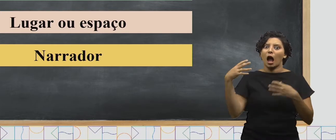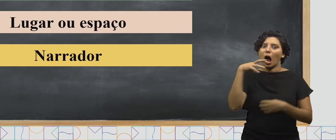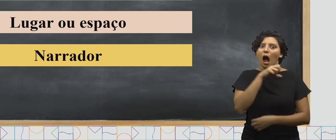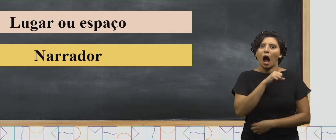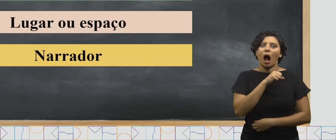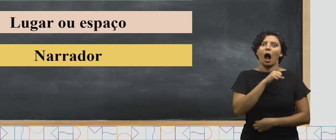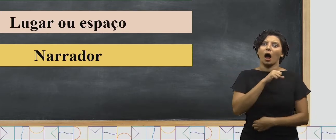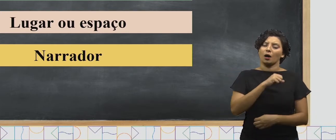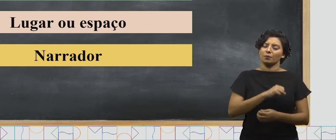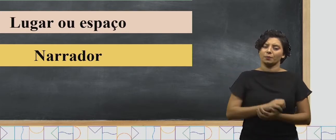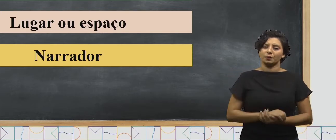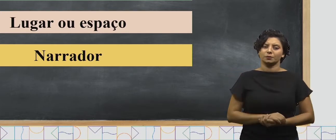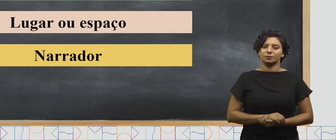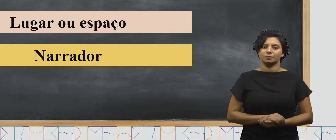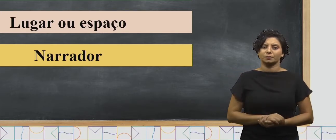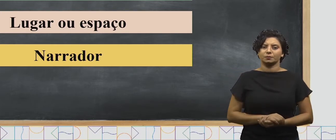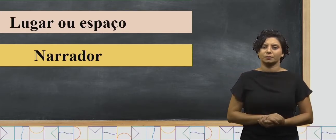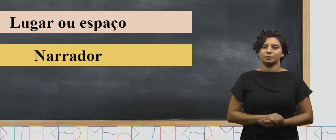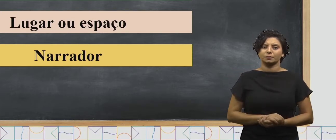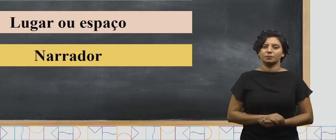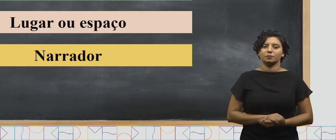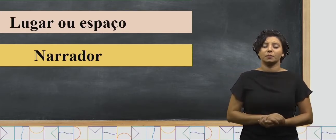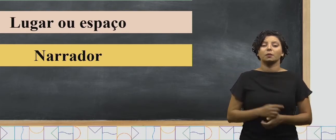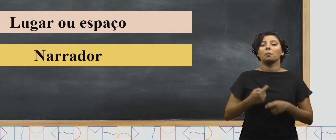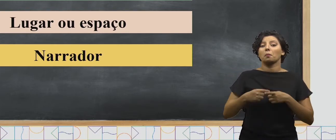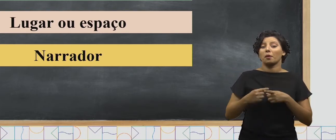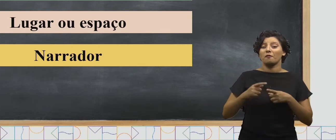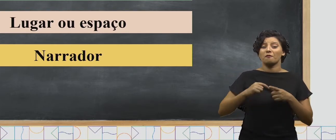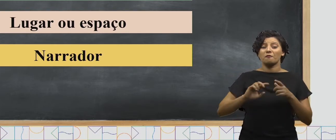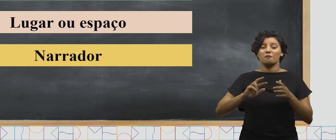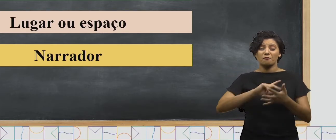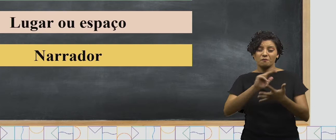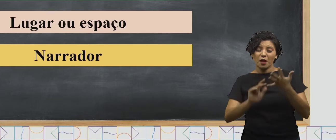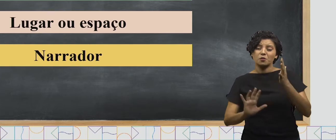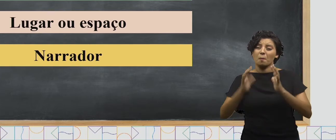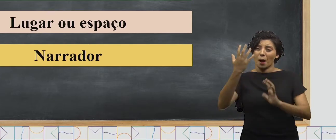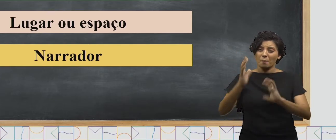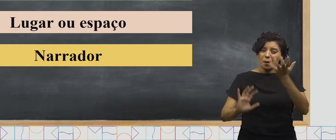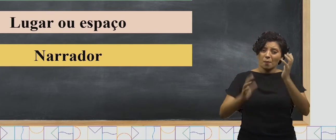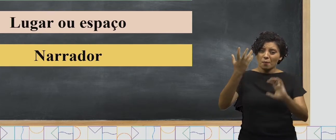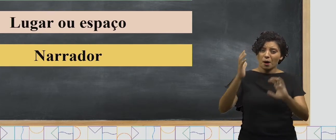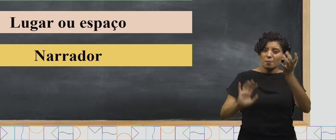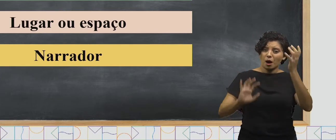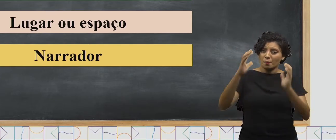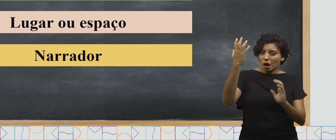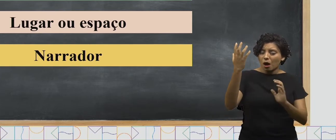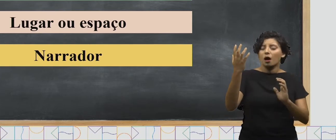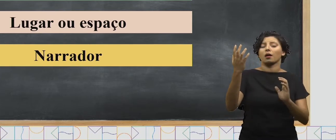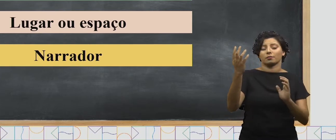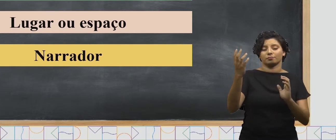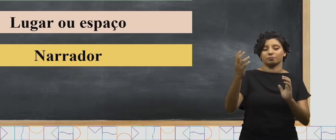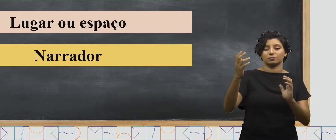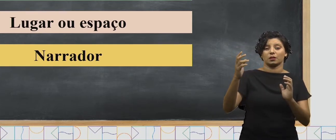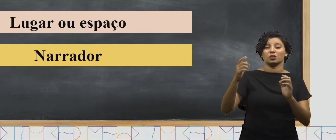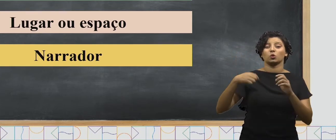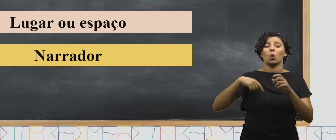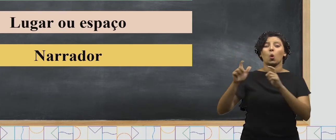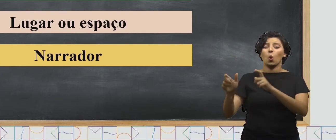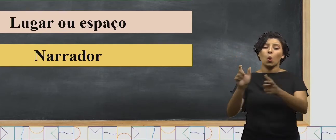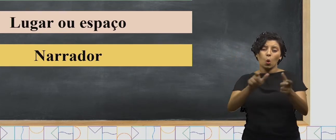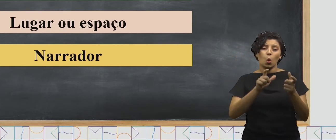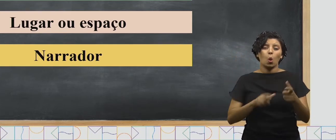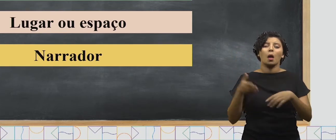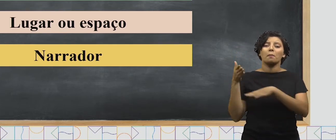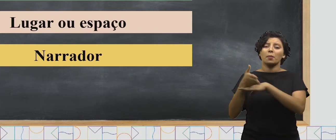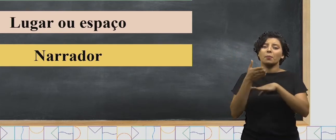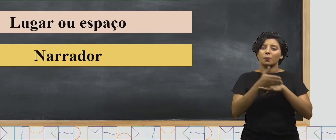tempo passar muito mais rápido. Devido à quantidade de desafios que o herói enfrenta, o número de lugares